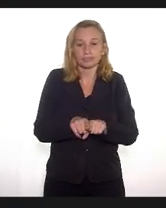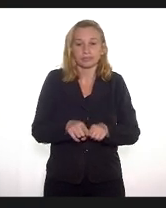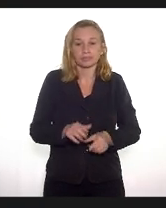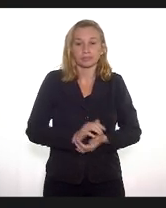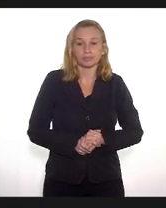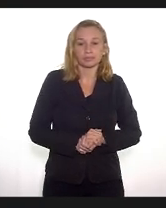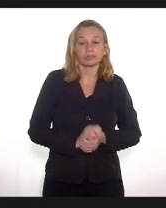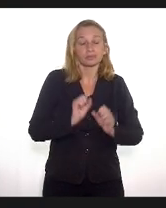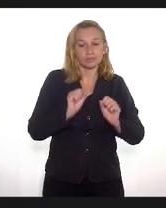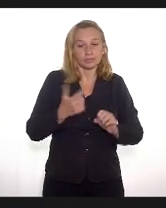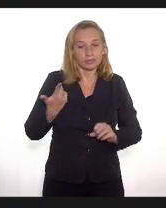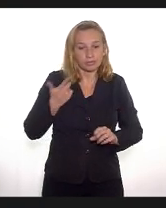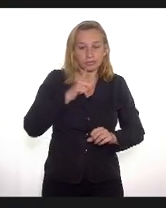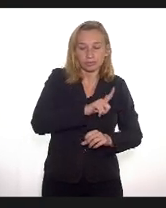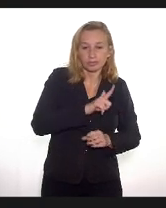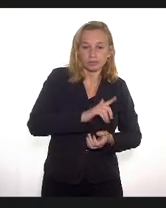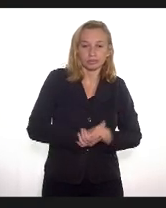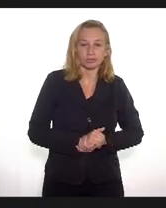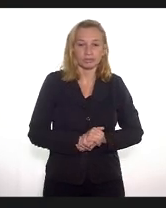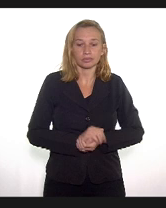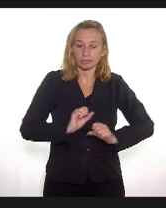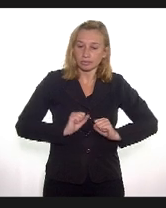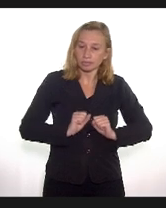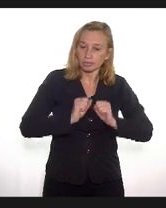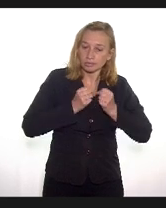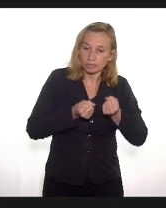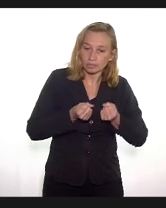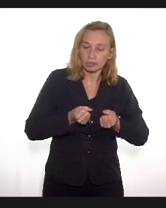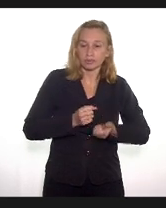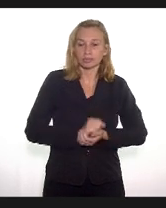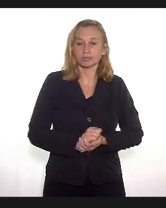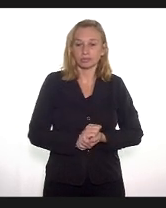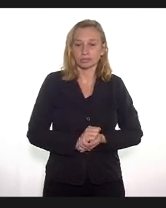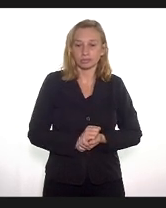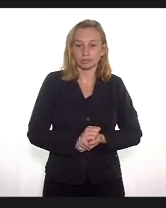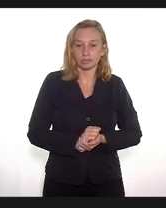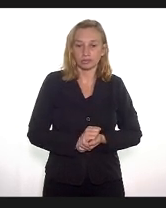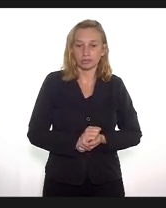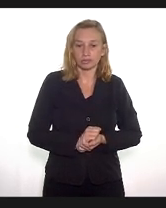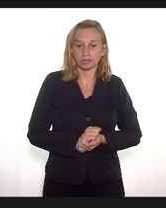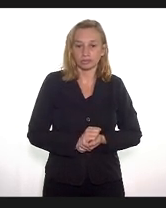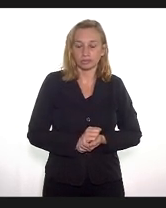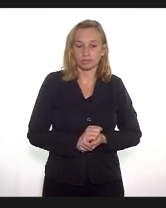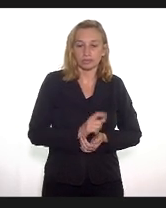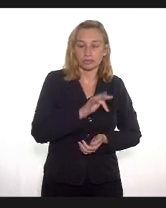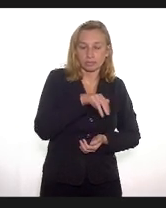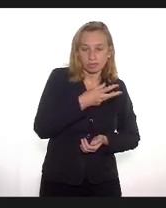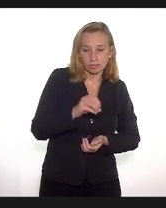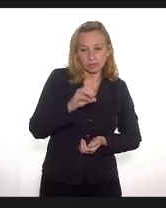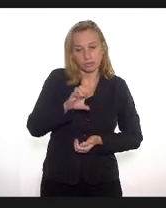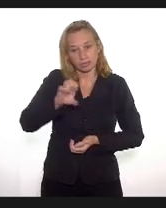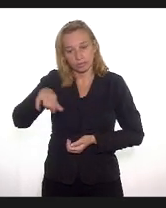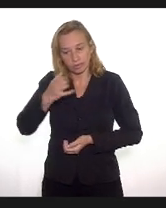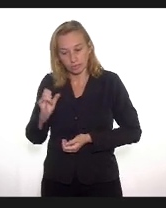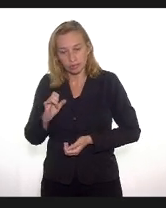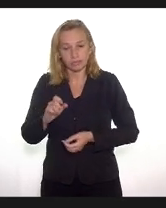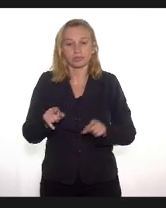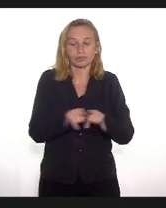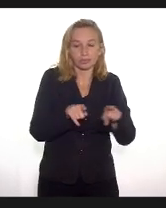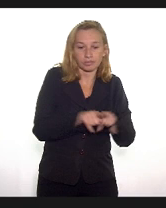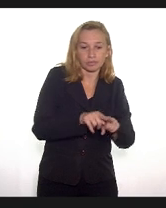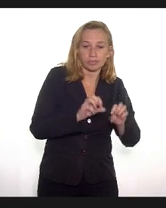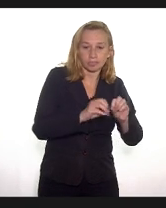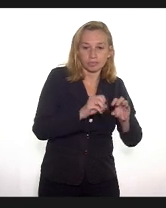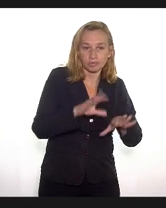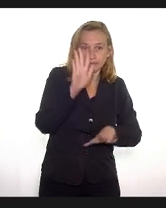que a gente consiga fortalecer tanto a nossa Fundação CCERJ quanto a educação de